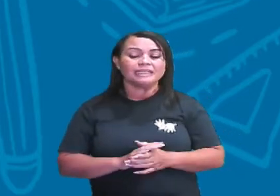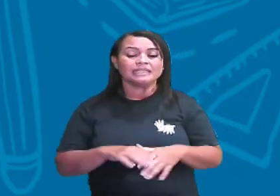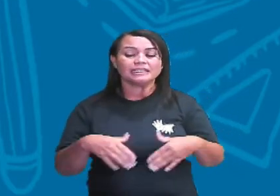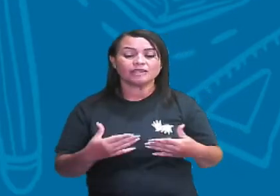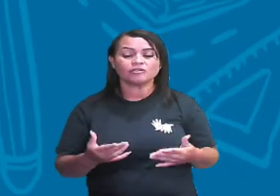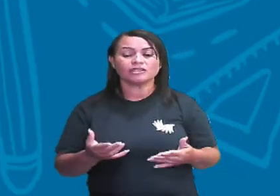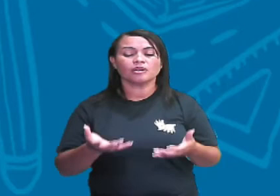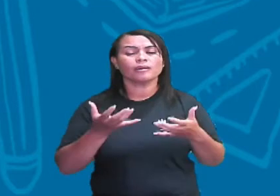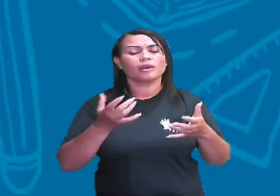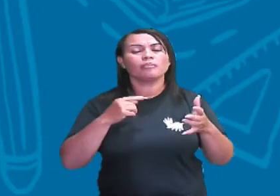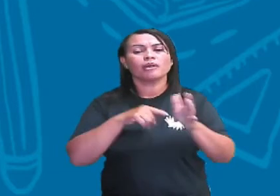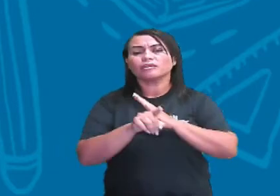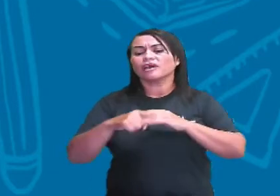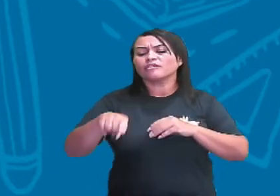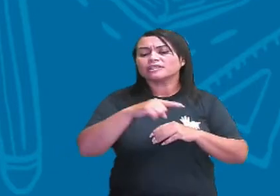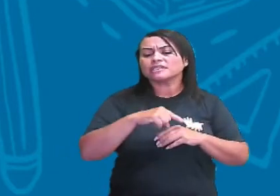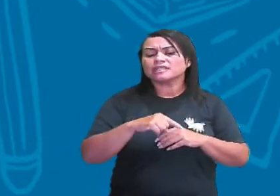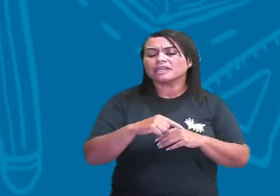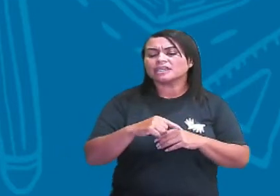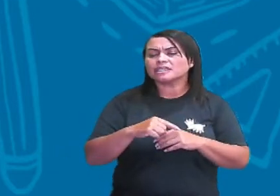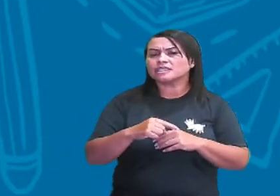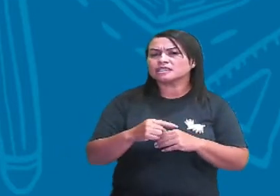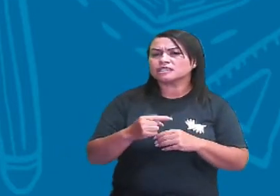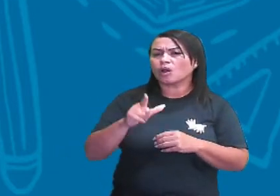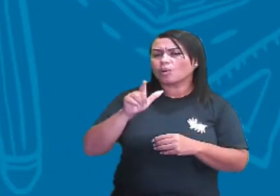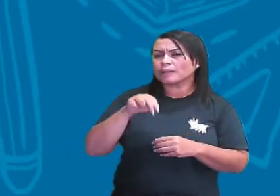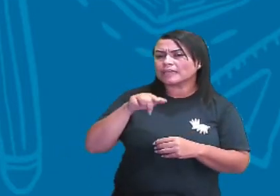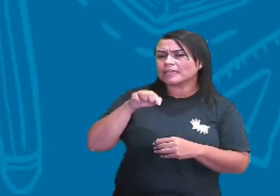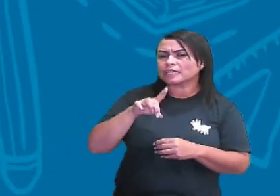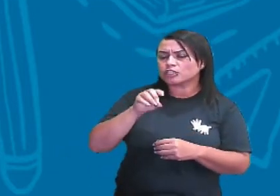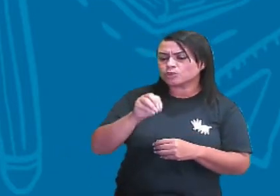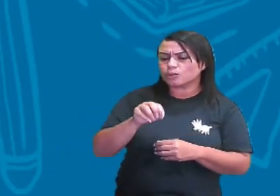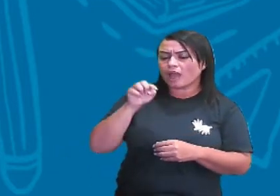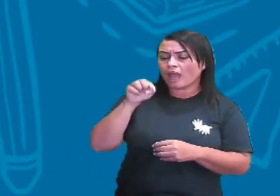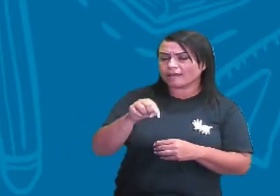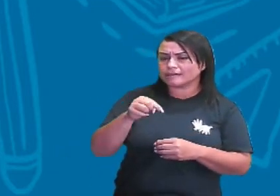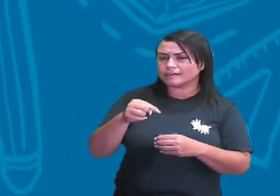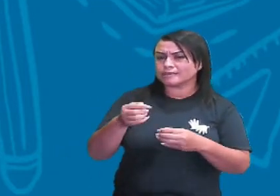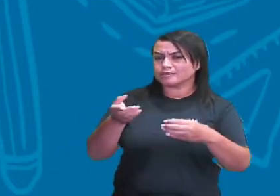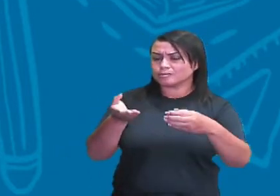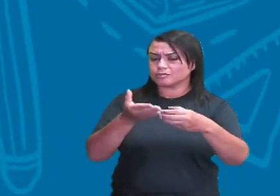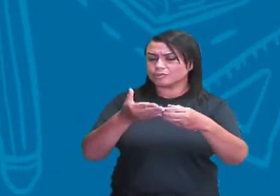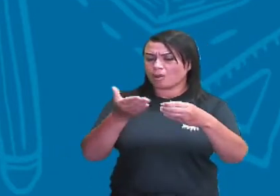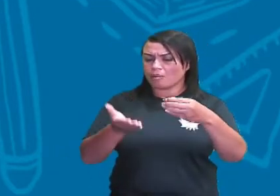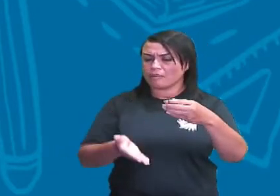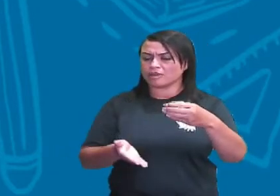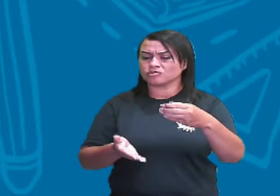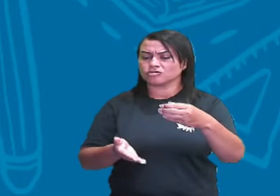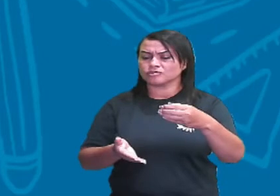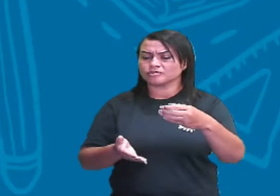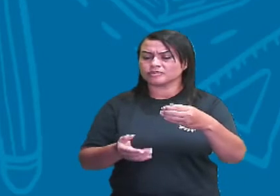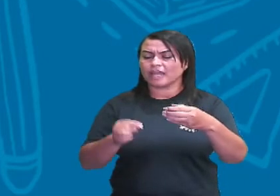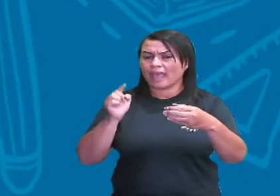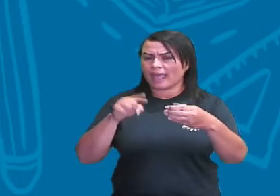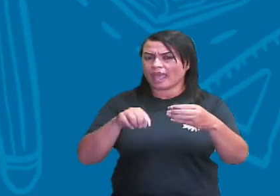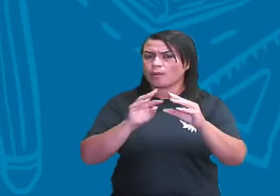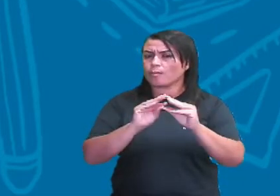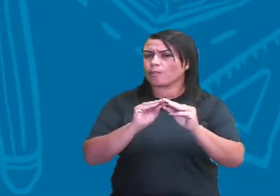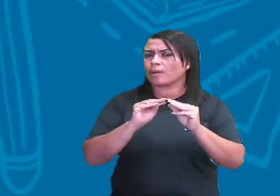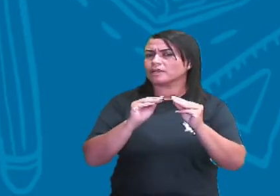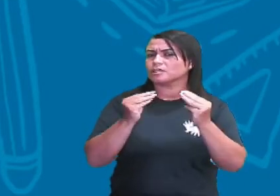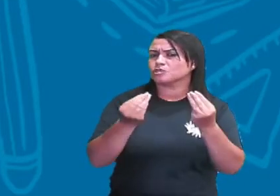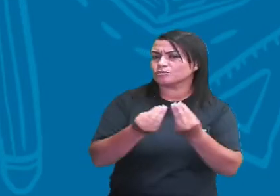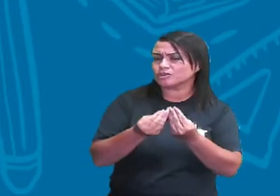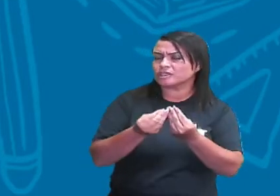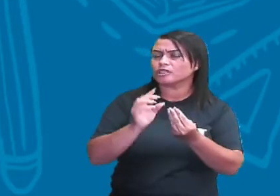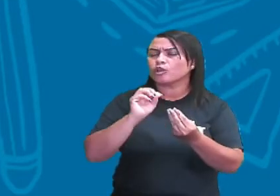gente, eu quero perguntar a vocês, o líquido aí abaixo, ele é uma substância